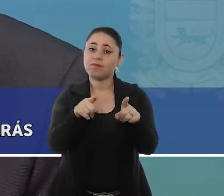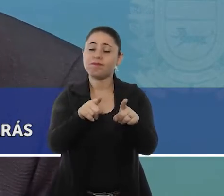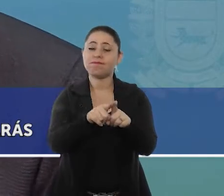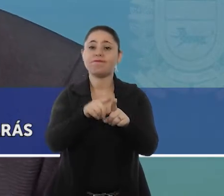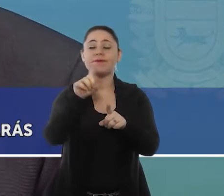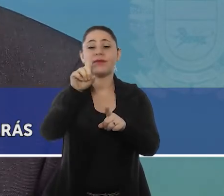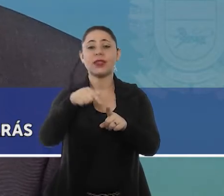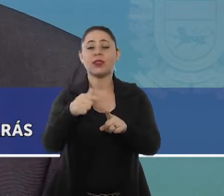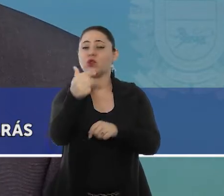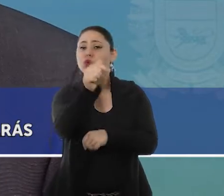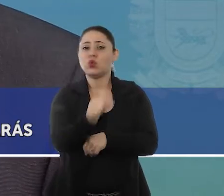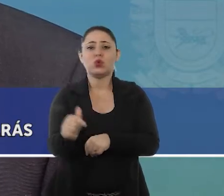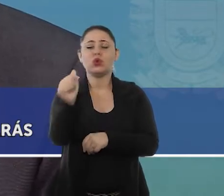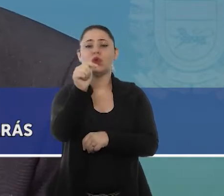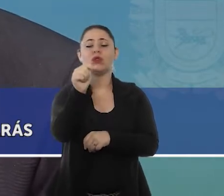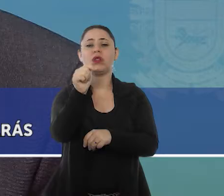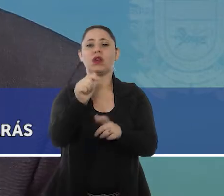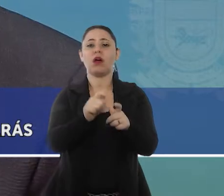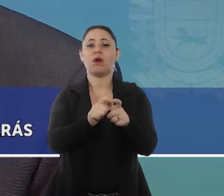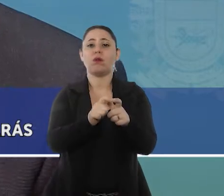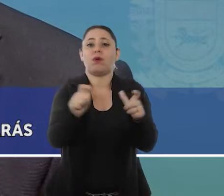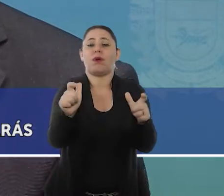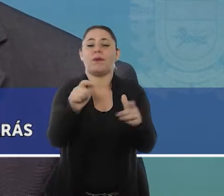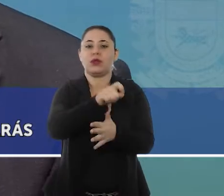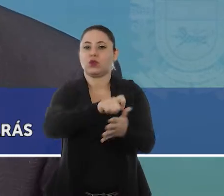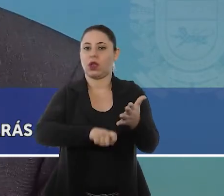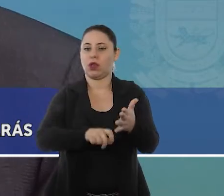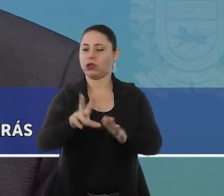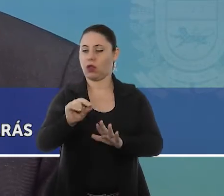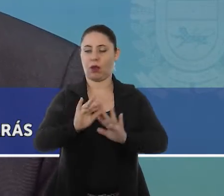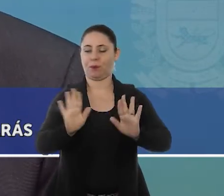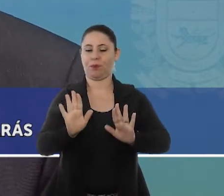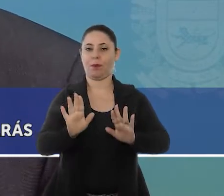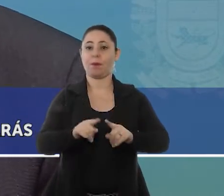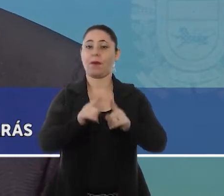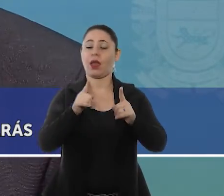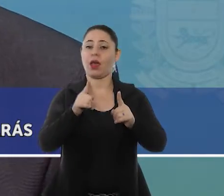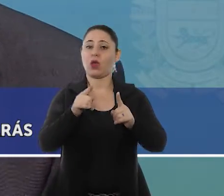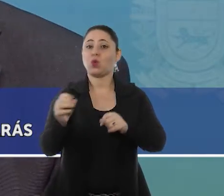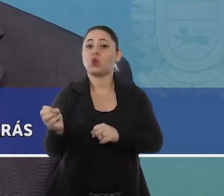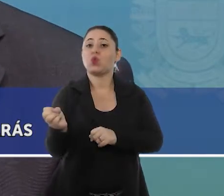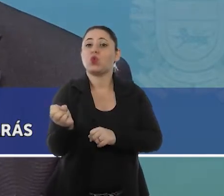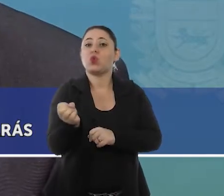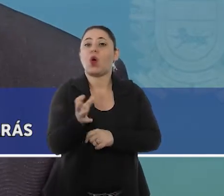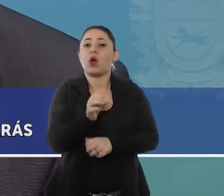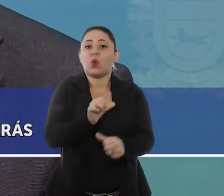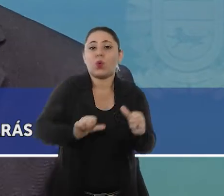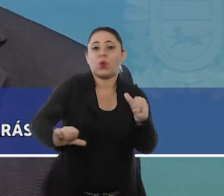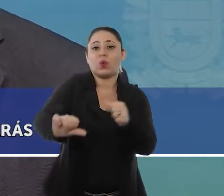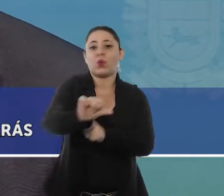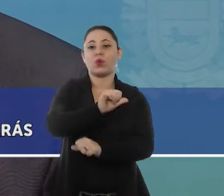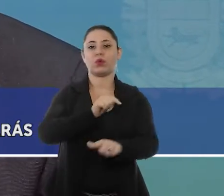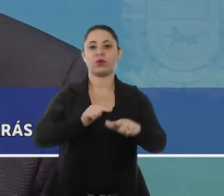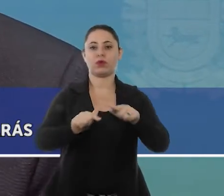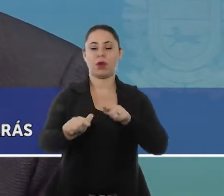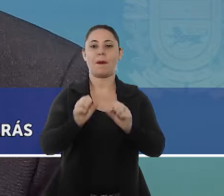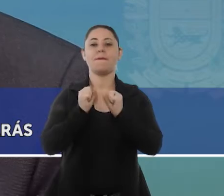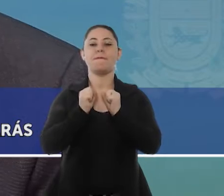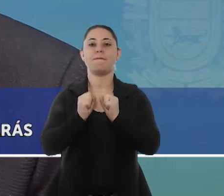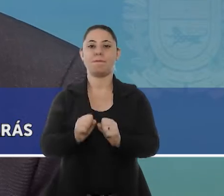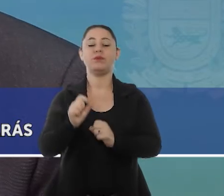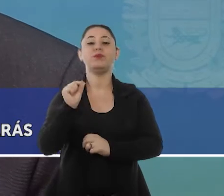bombeiros militares, não há aumento do valor das taxas, mas há uma modernização